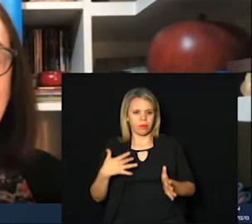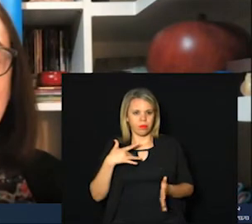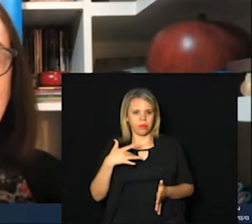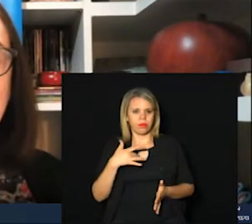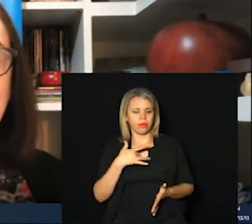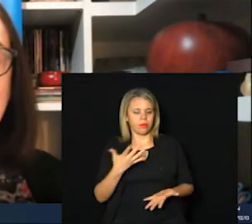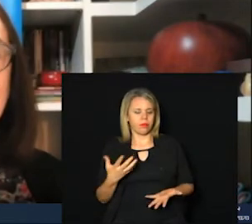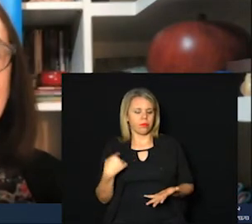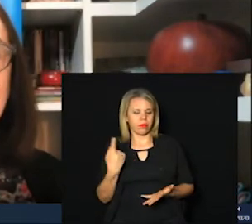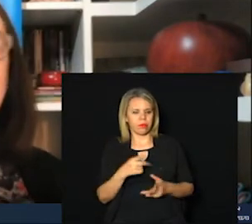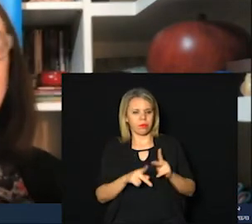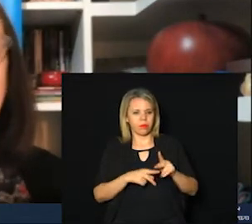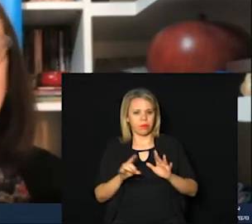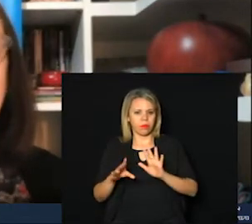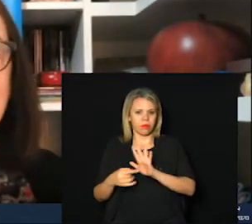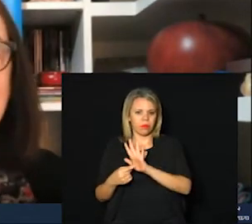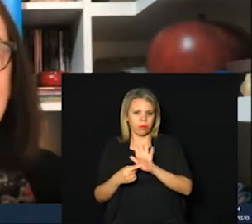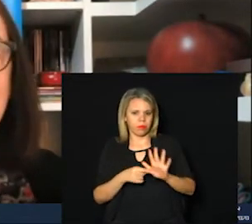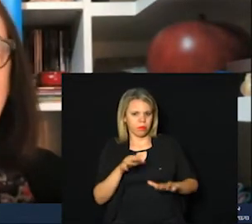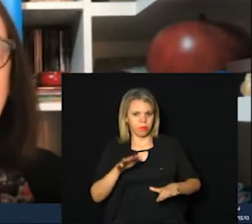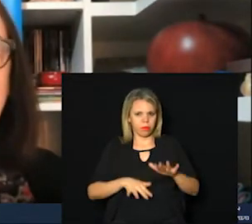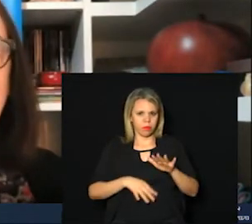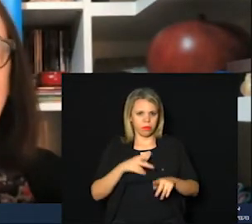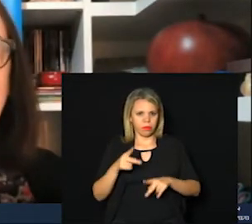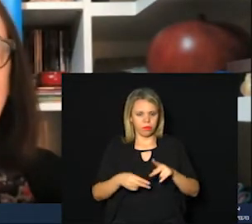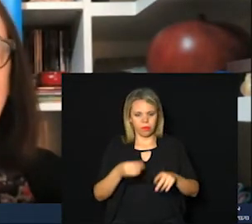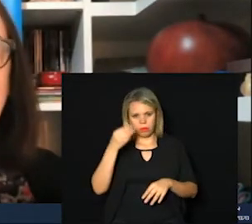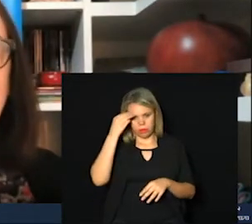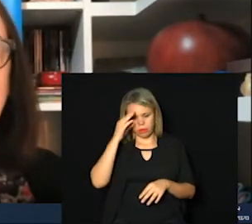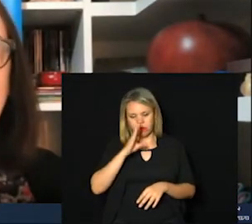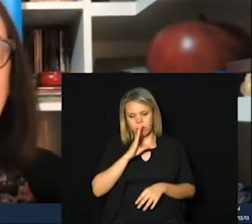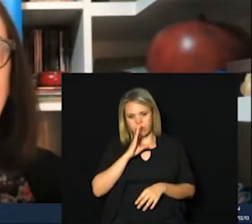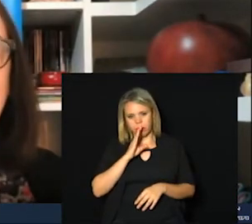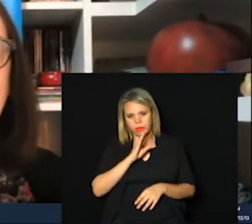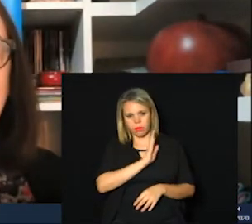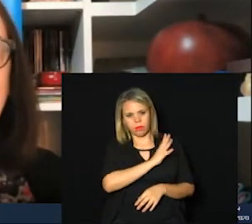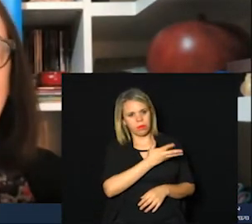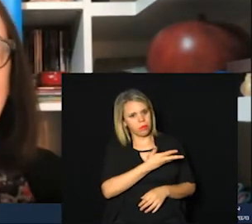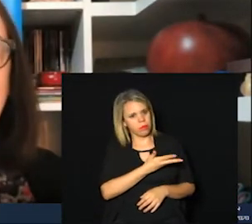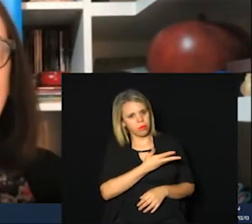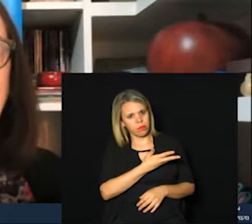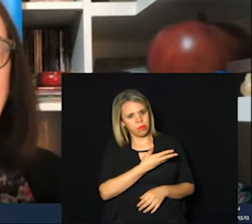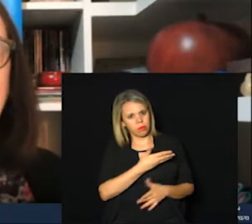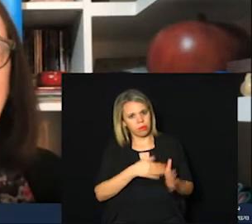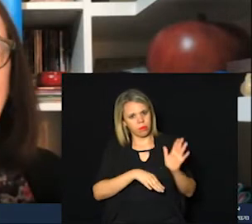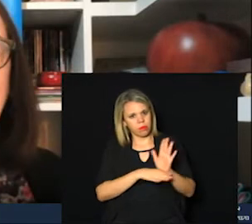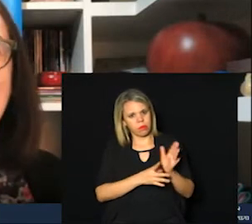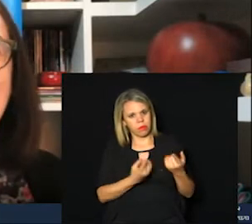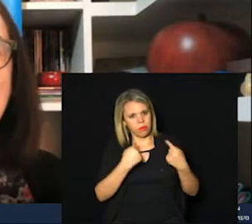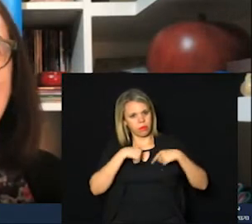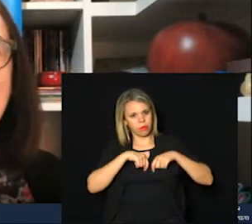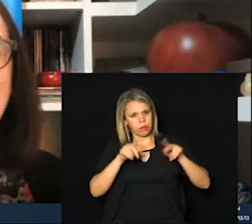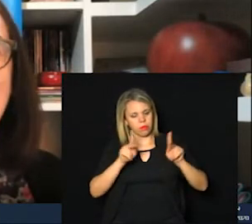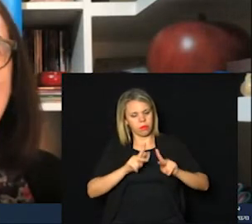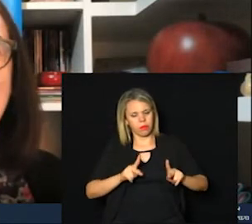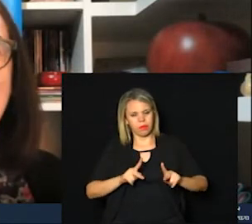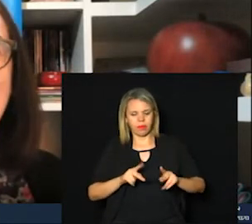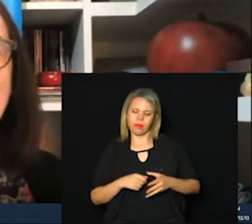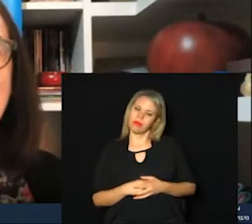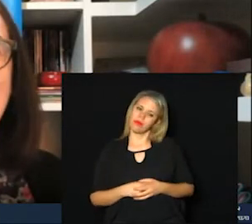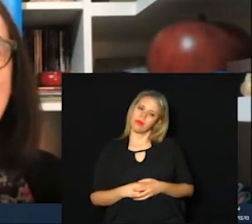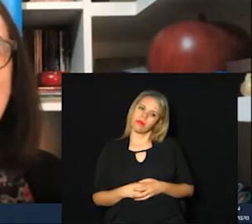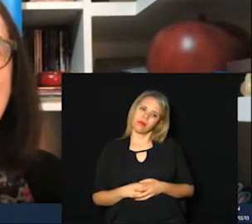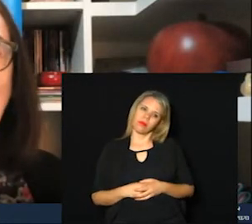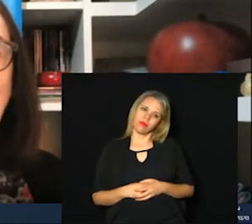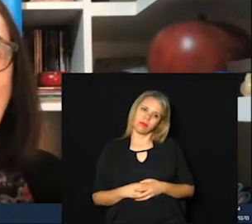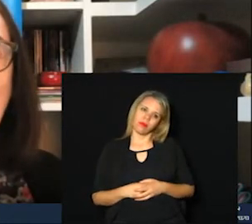mas apenas se apresentam aos de mente quieta e coração pulsante. Envia a paz interior, né? E esses,